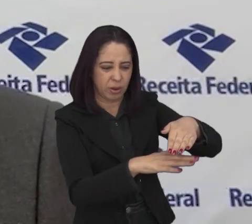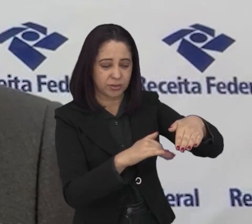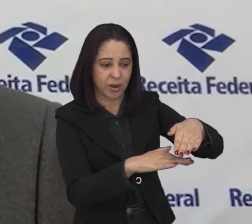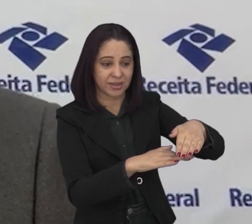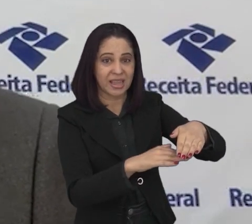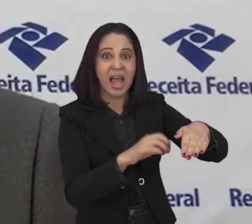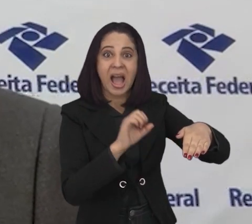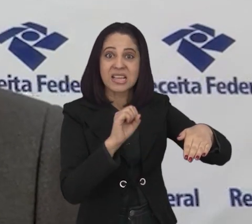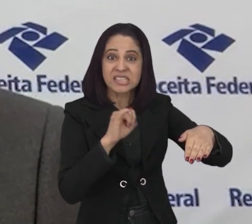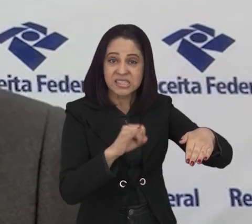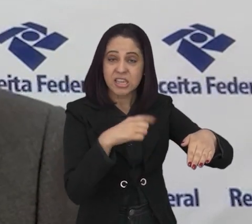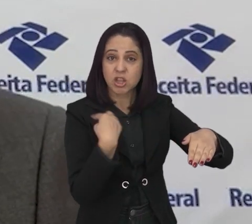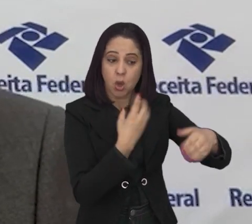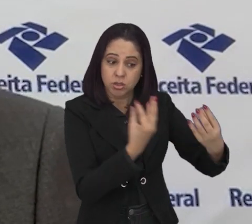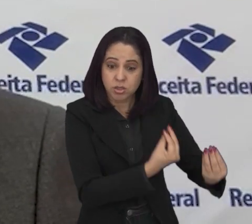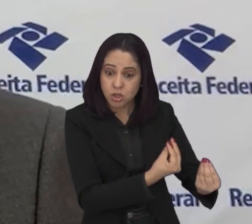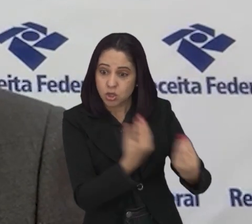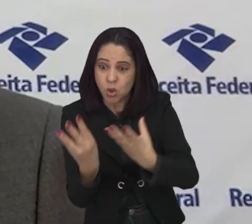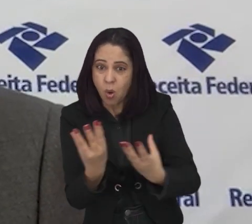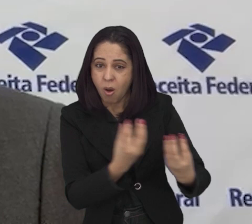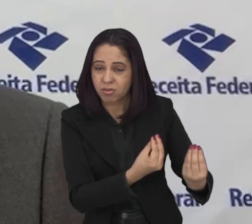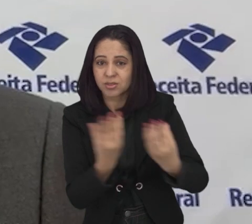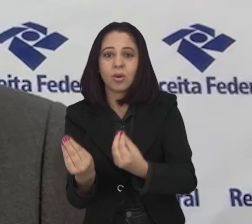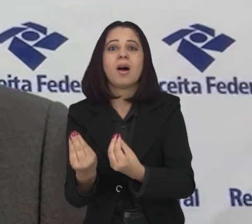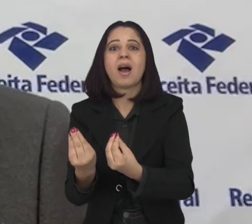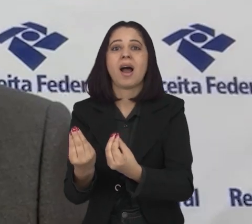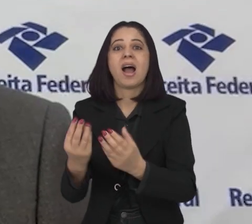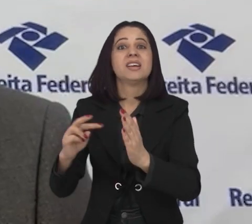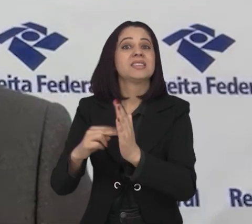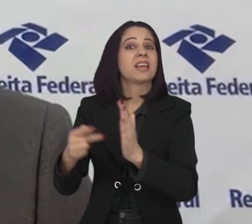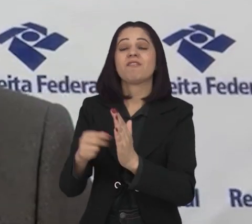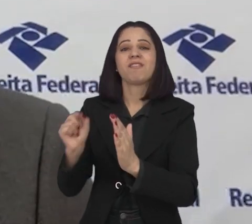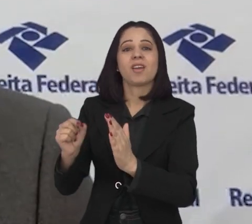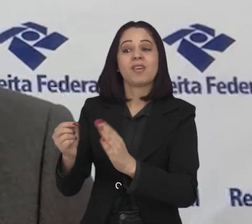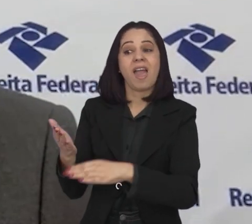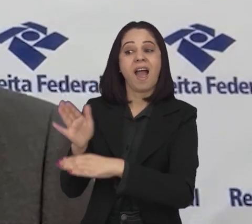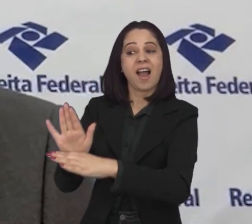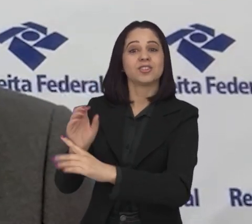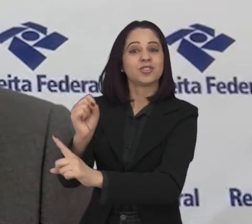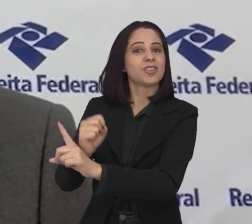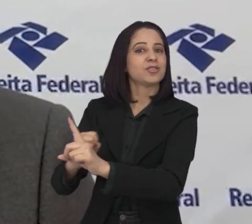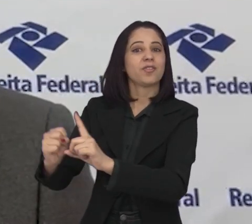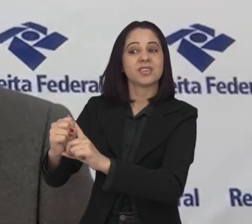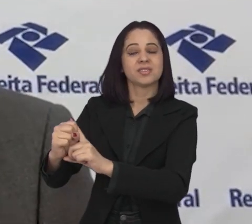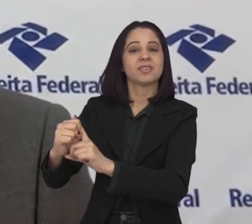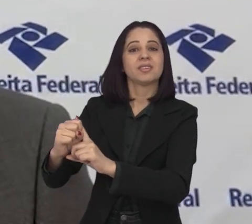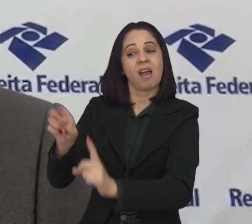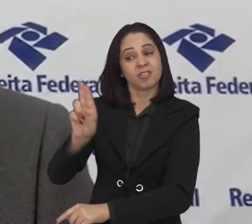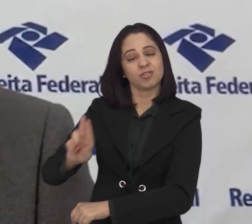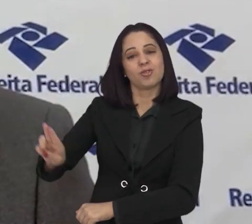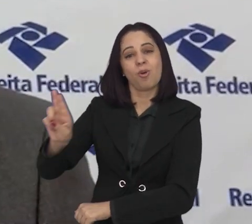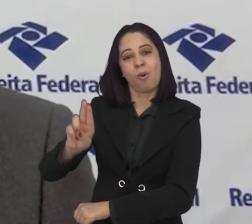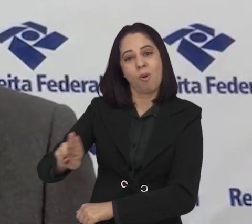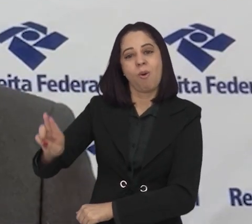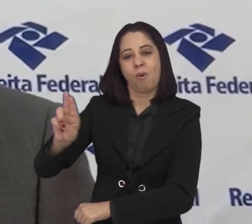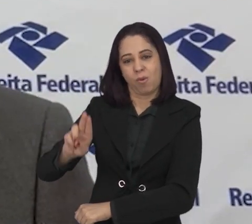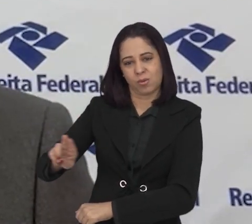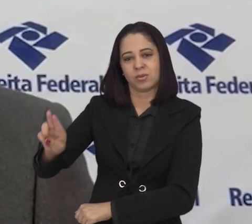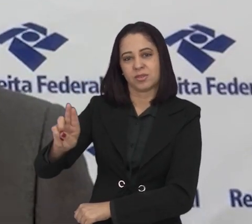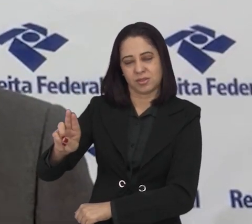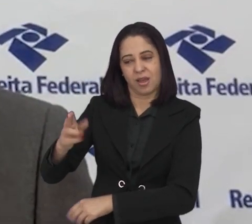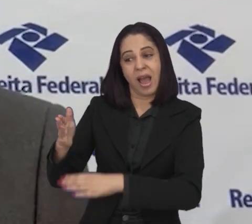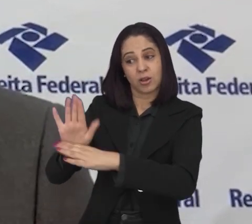gente faz a doação, a gente reduz esse custo e ainda consegue uma destinação social para um uso